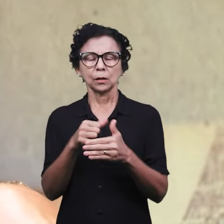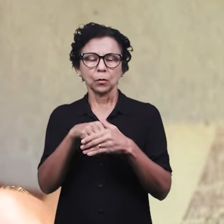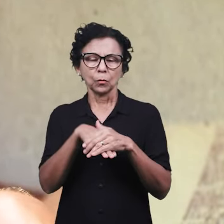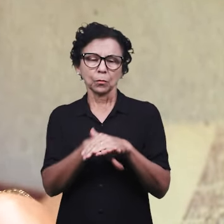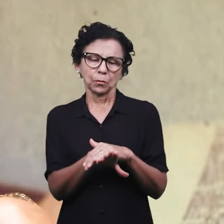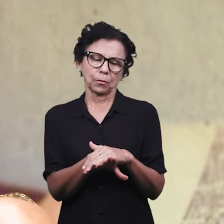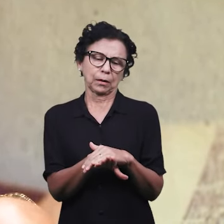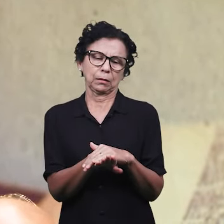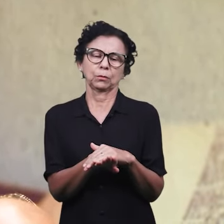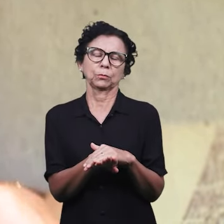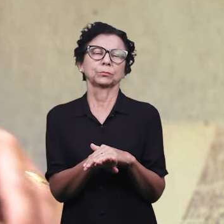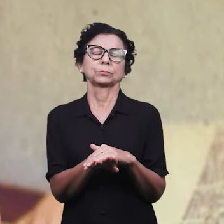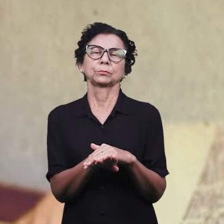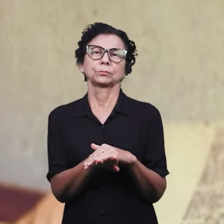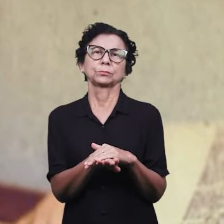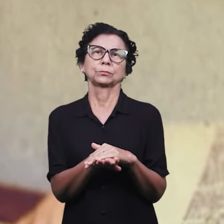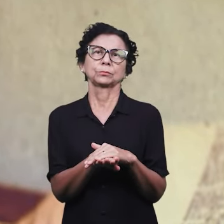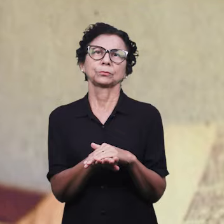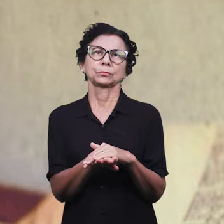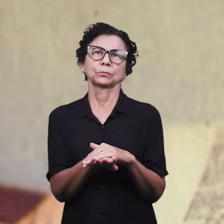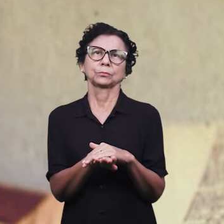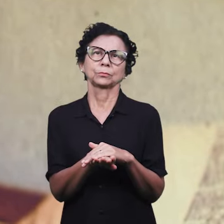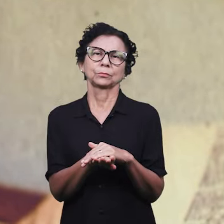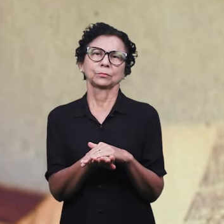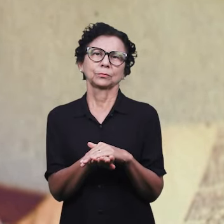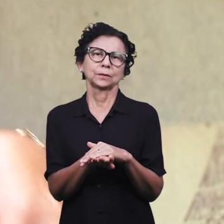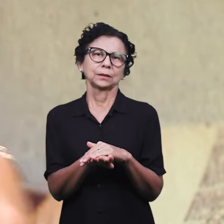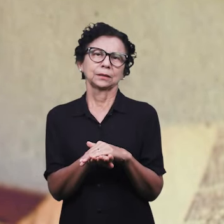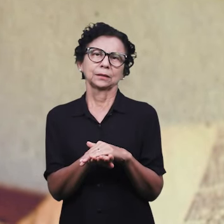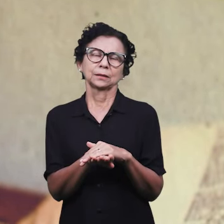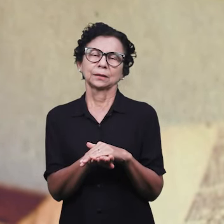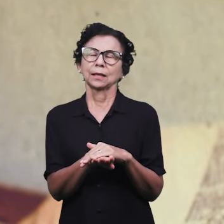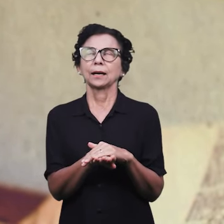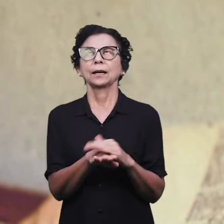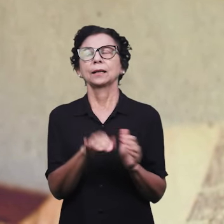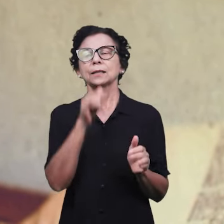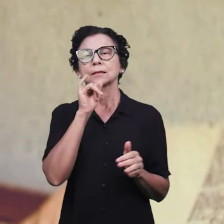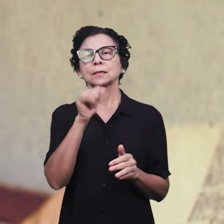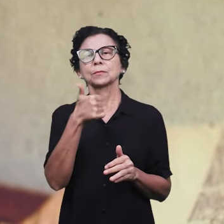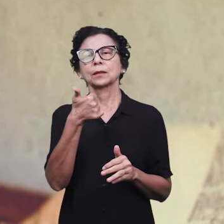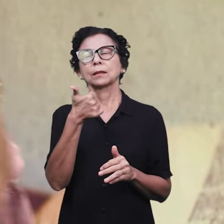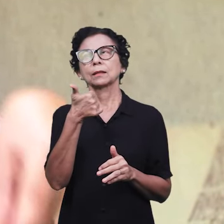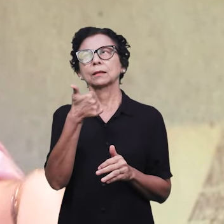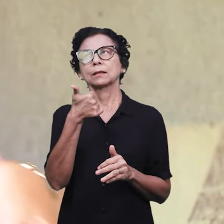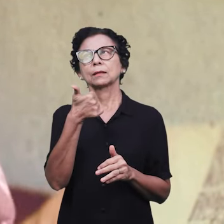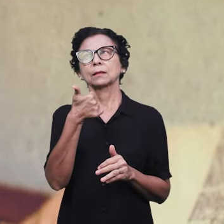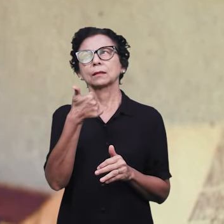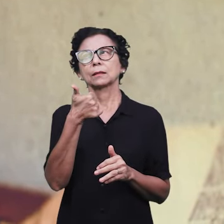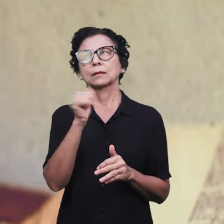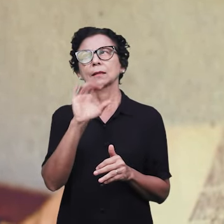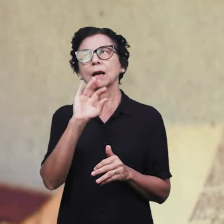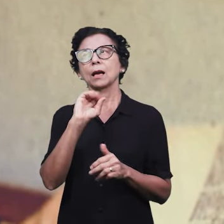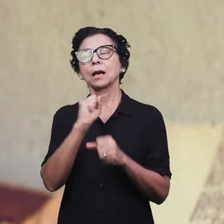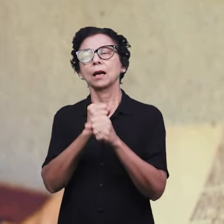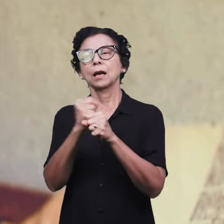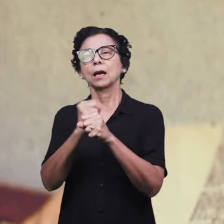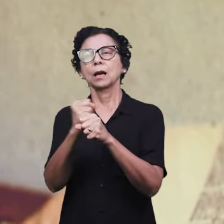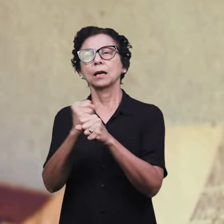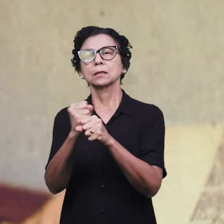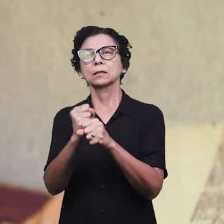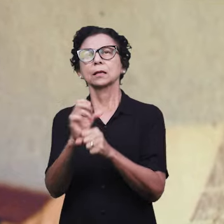ela nunca vai se tornar melhor após 10 anos. Ela vai perder todas